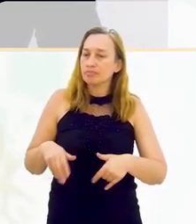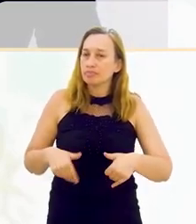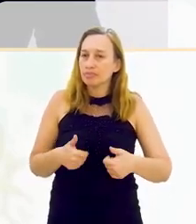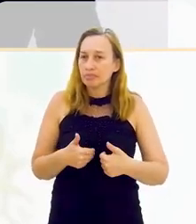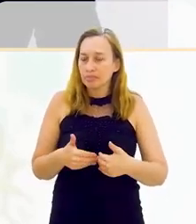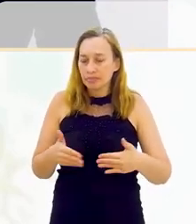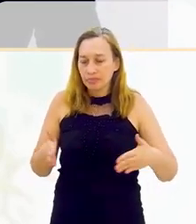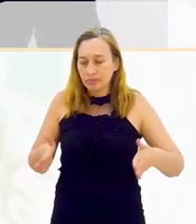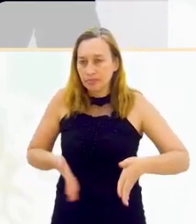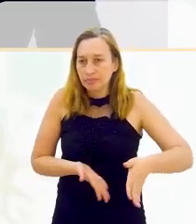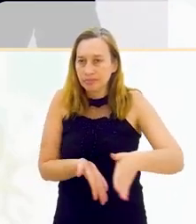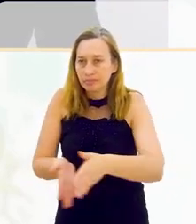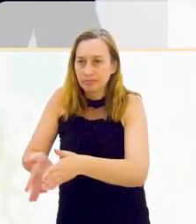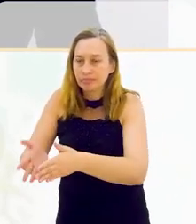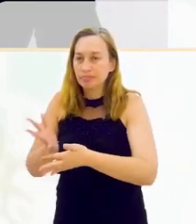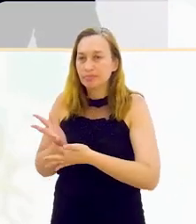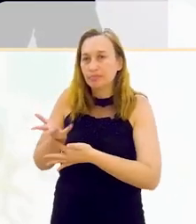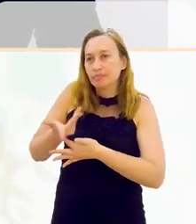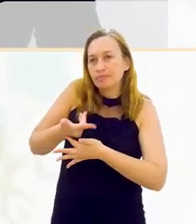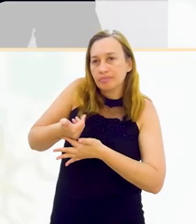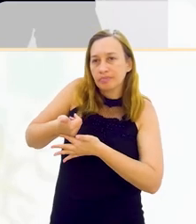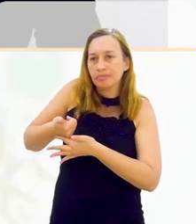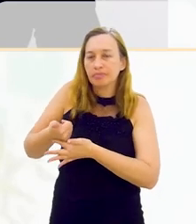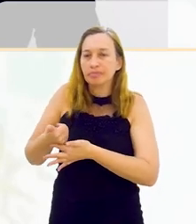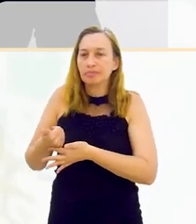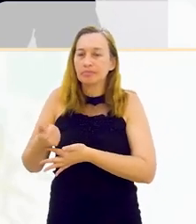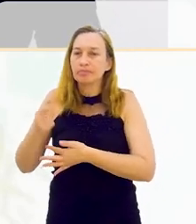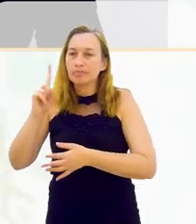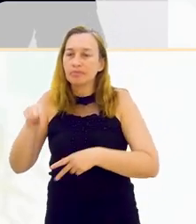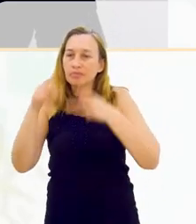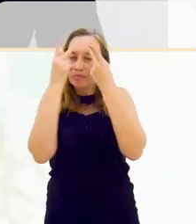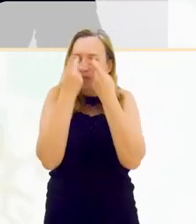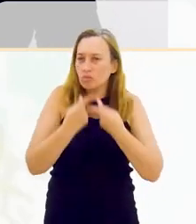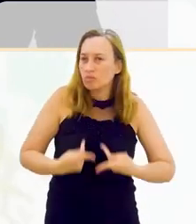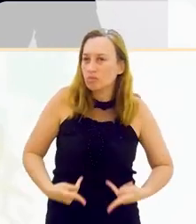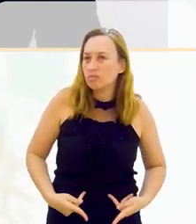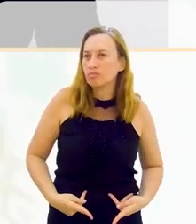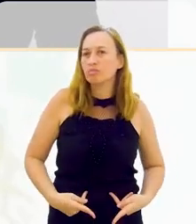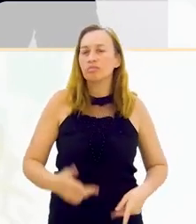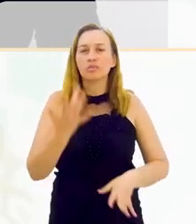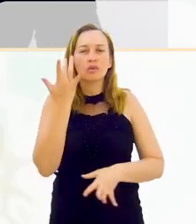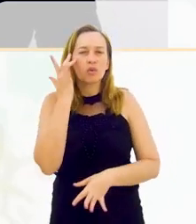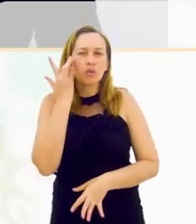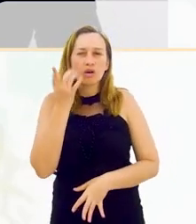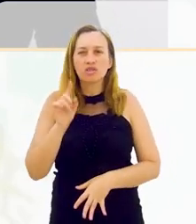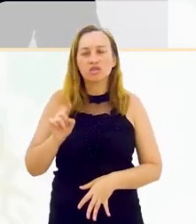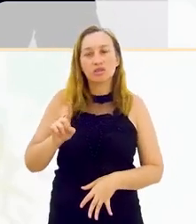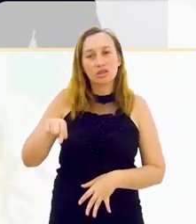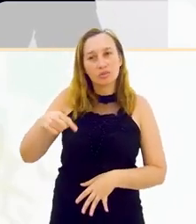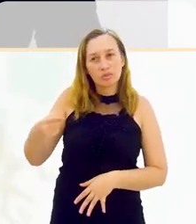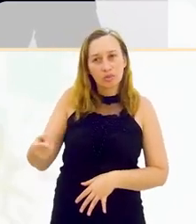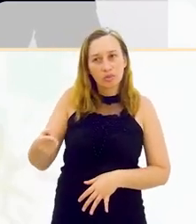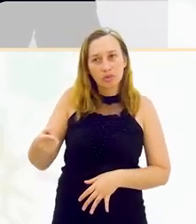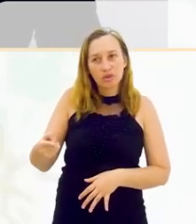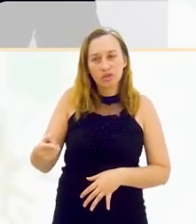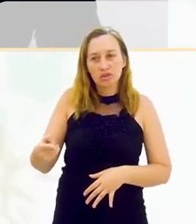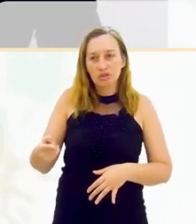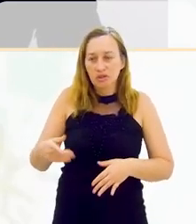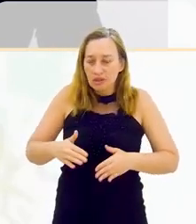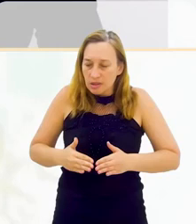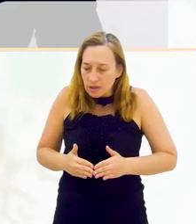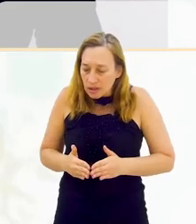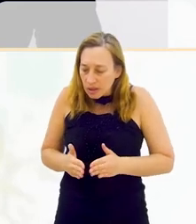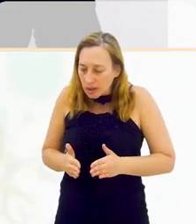arte é luz, é o sagrado, é o humano. E aí eu acho que a partir daí vai